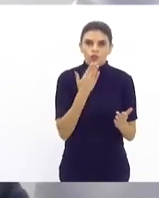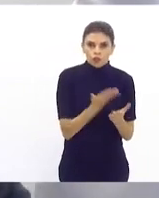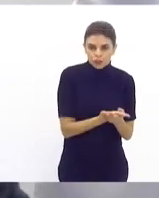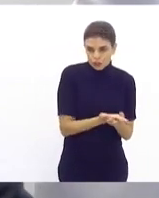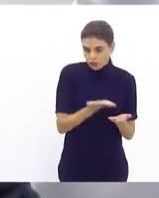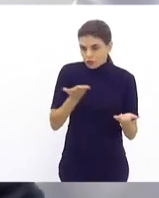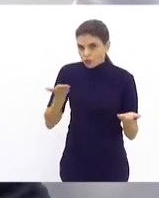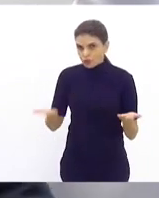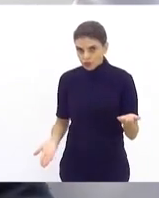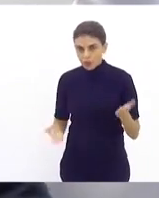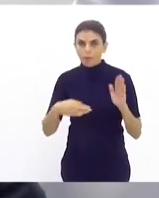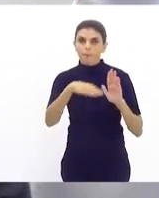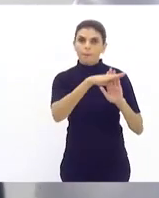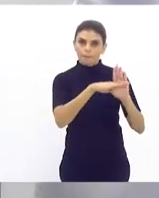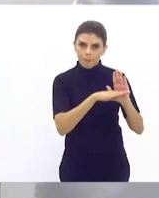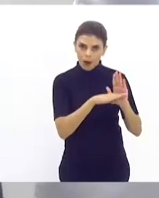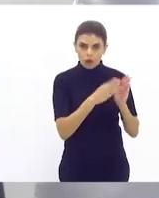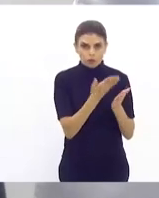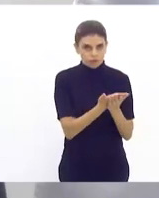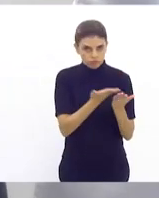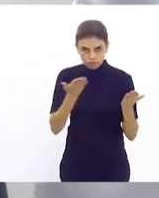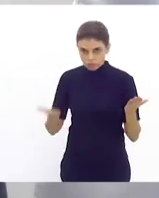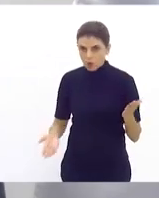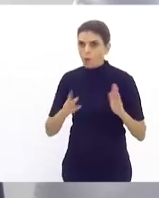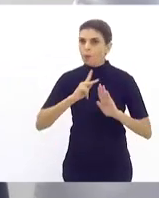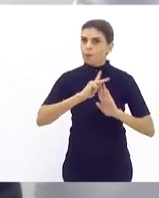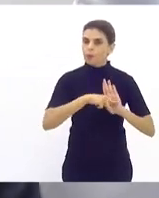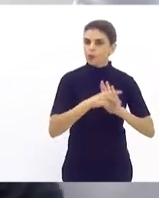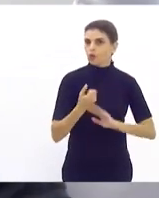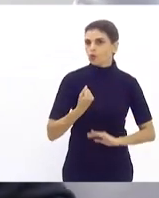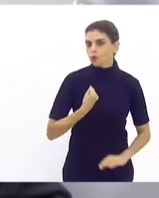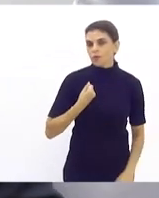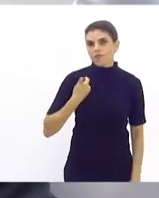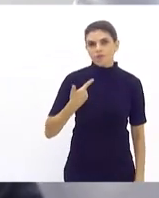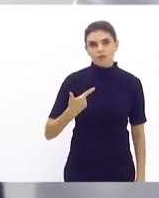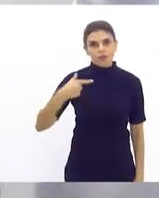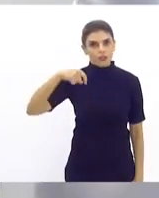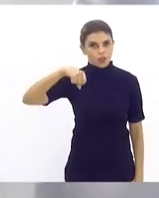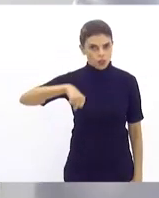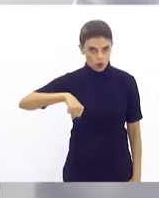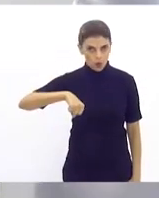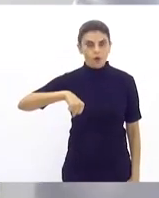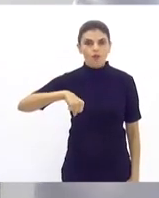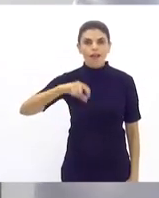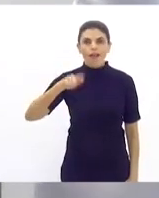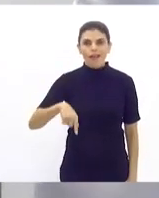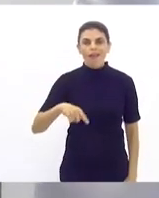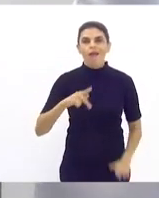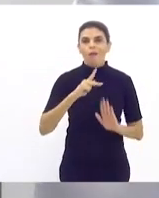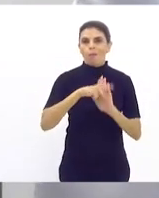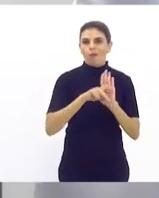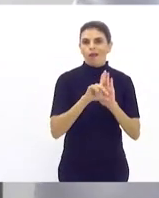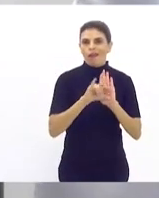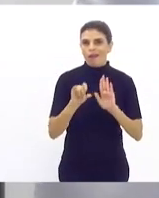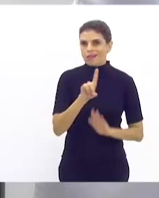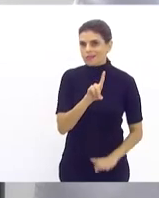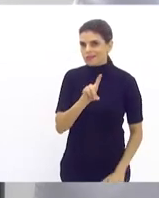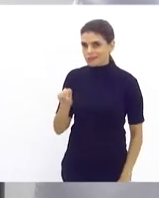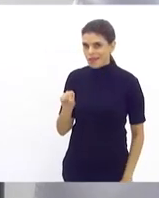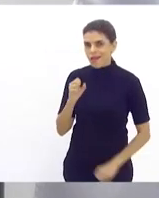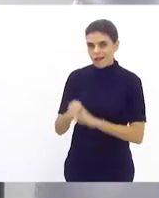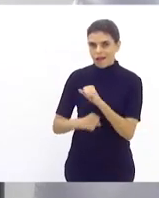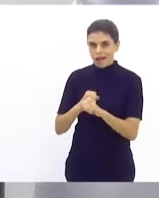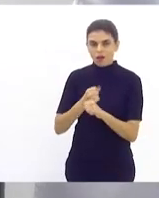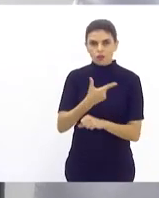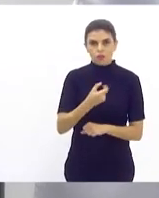pauta o projeto número 29 da pauta, que é o PL 100 de 2023, de